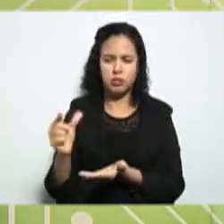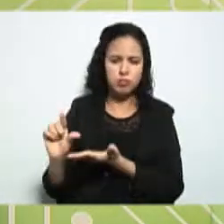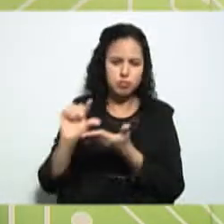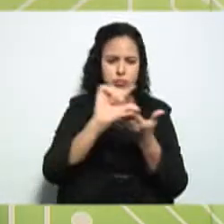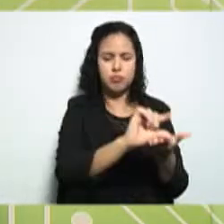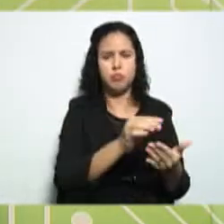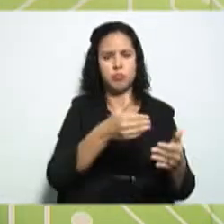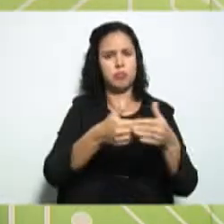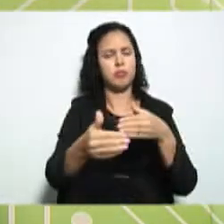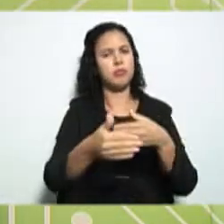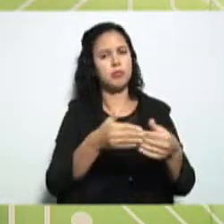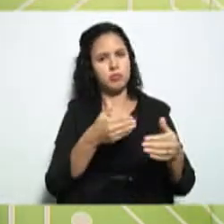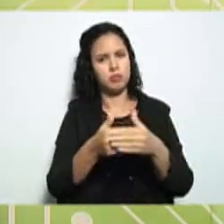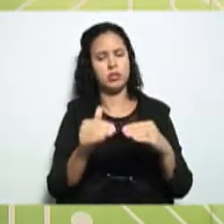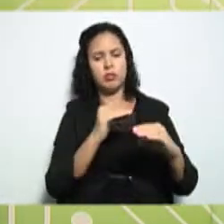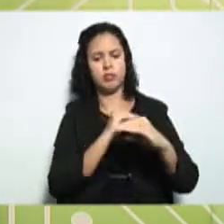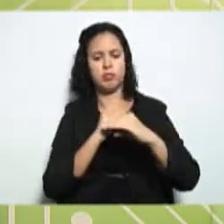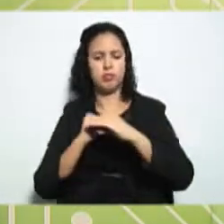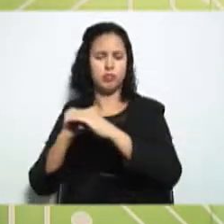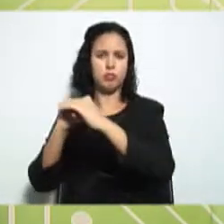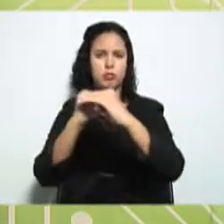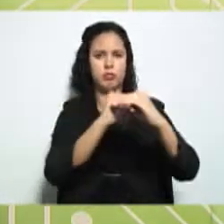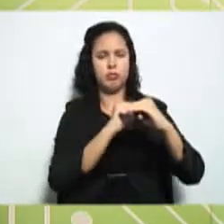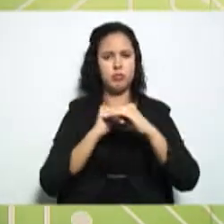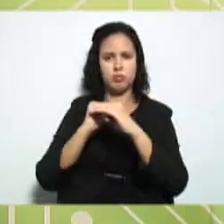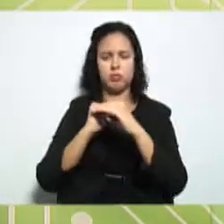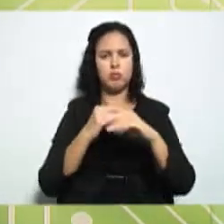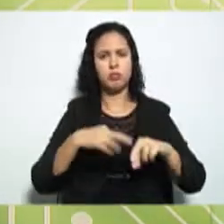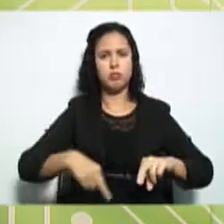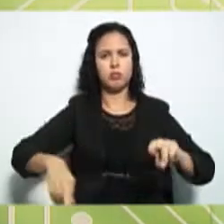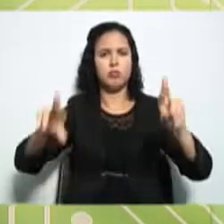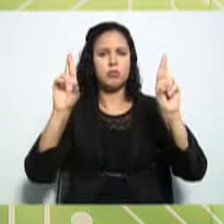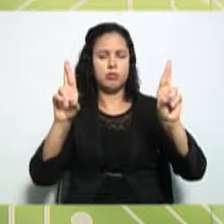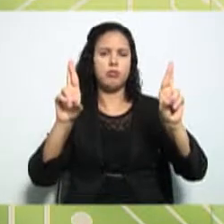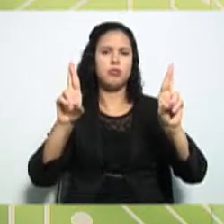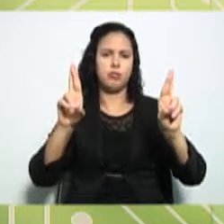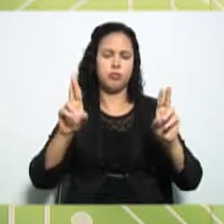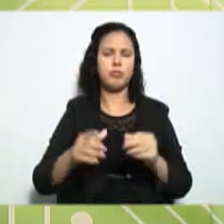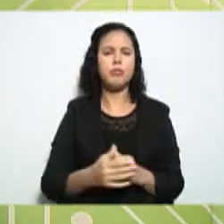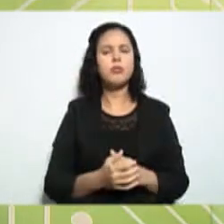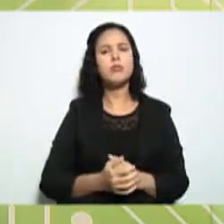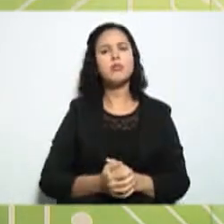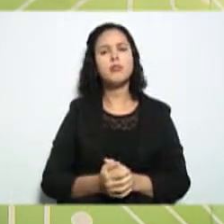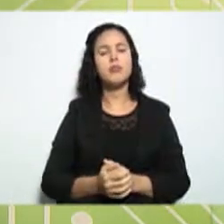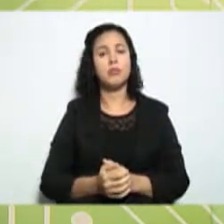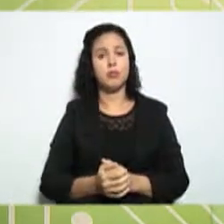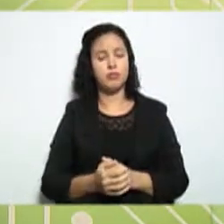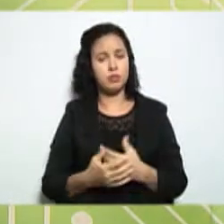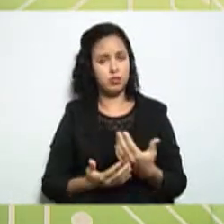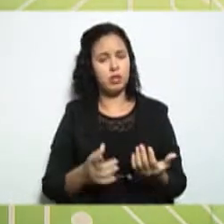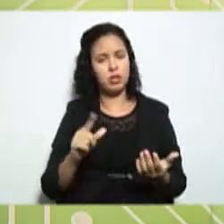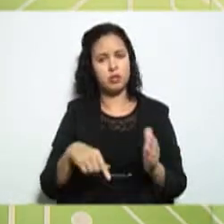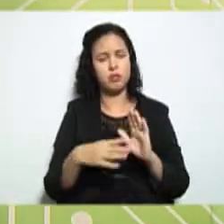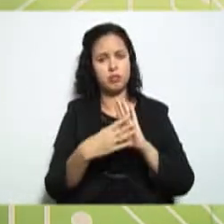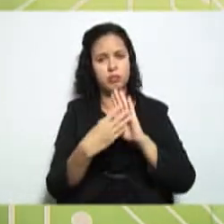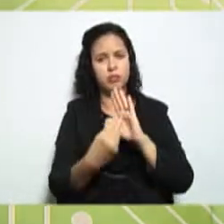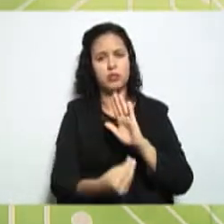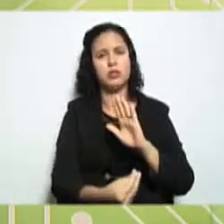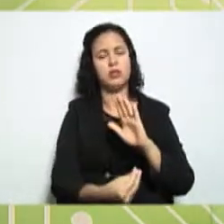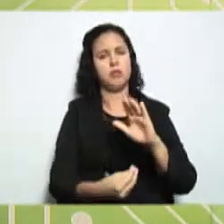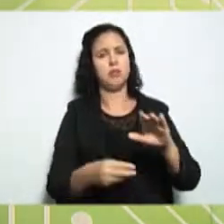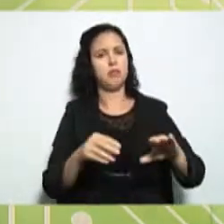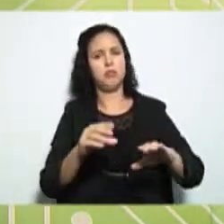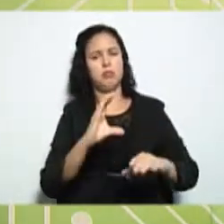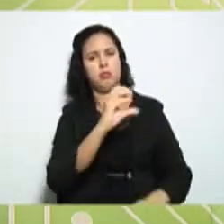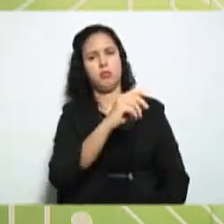que a gente tenha uma irmandade nas decisões, uma igualdade na hora de tomada de decisão. Está muito ligado a esse modelo dela, ela é autogestionada,